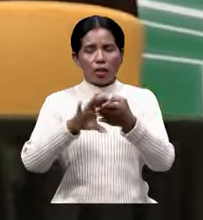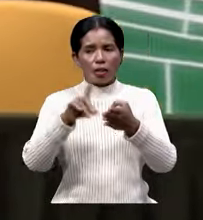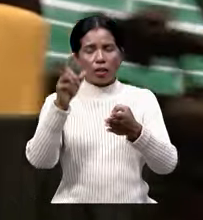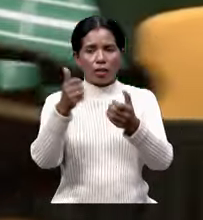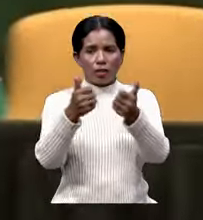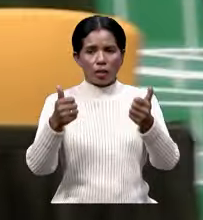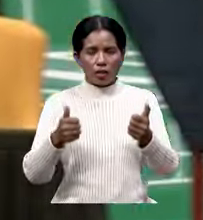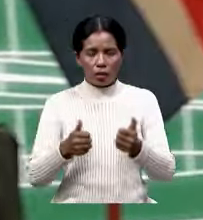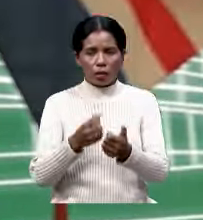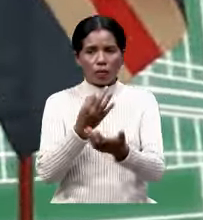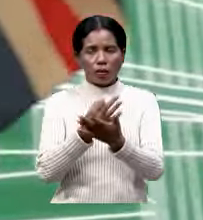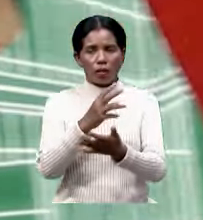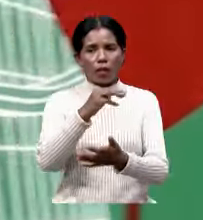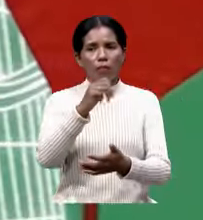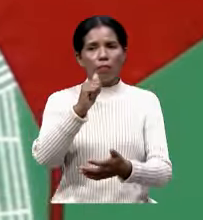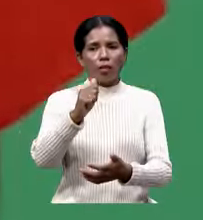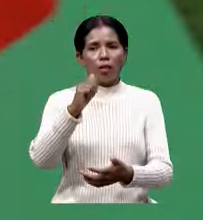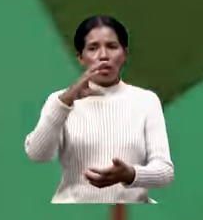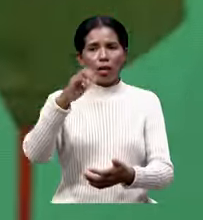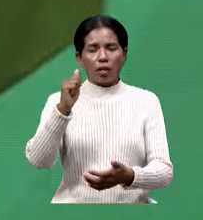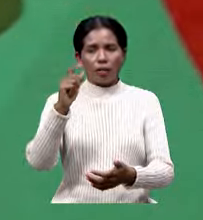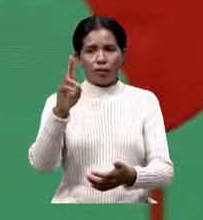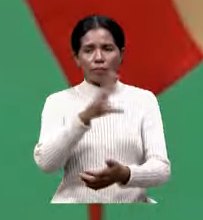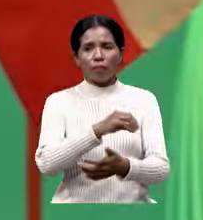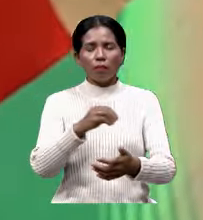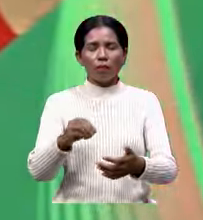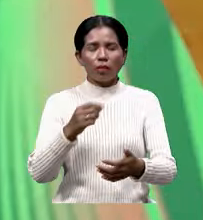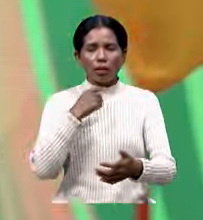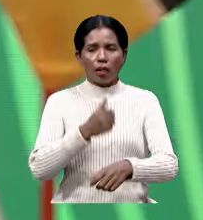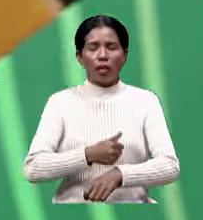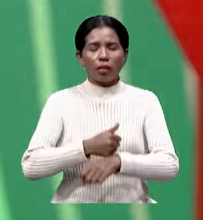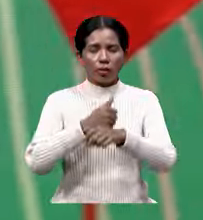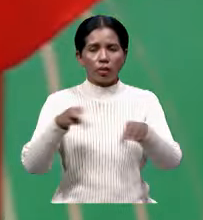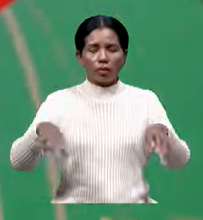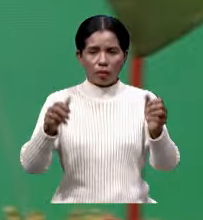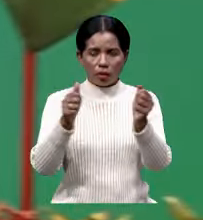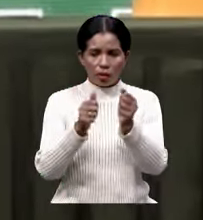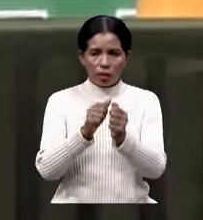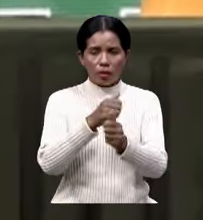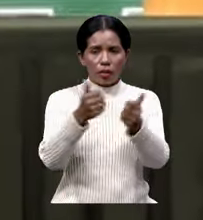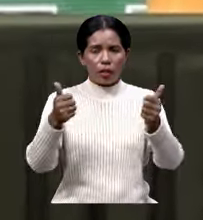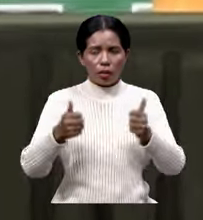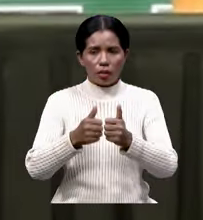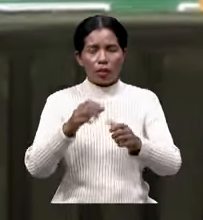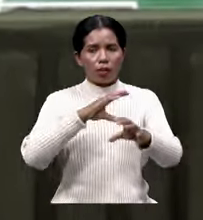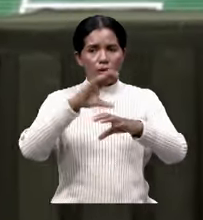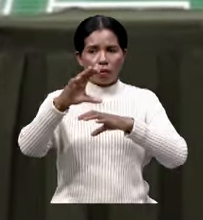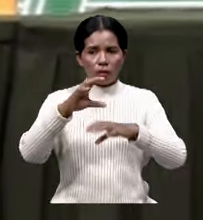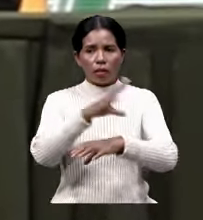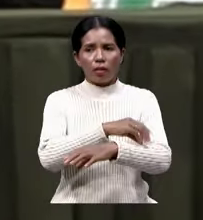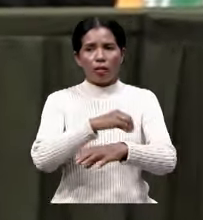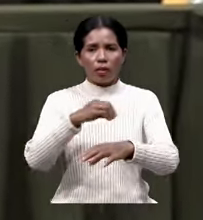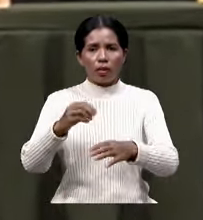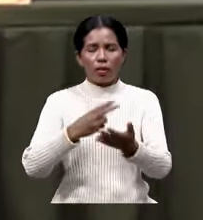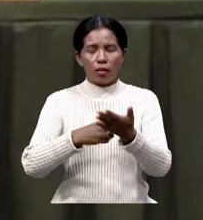Autoridade Financeira Macau. Nunemos, a Agência Trade Invest Timor-Leste mos celebra acordo com a Agência Promoção Comércio no Investimento São